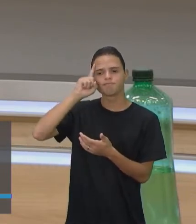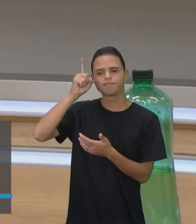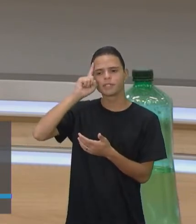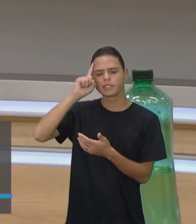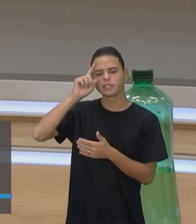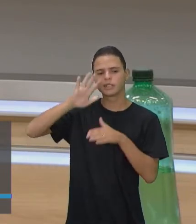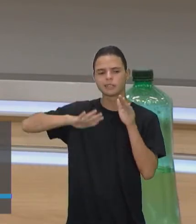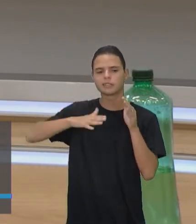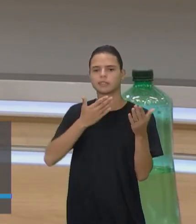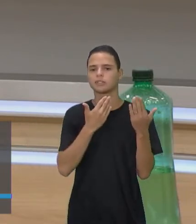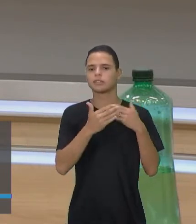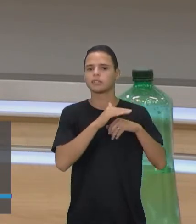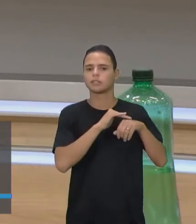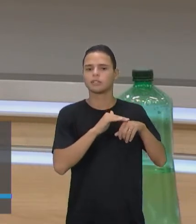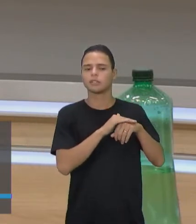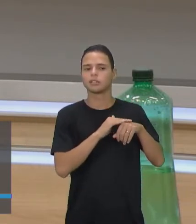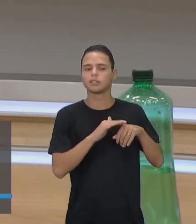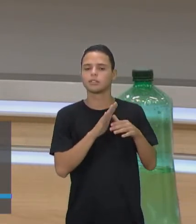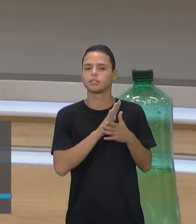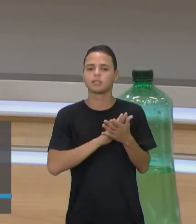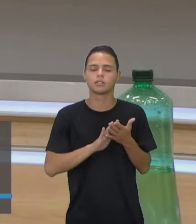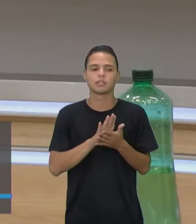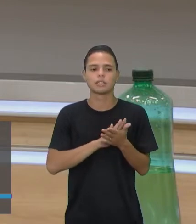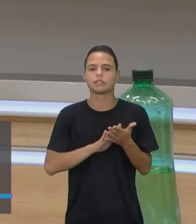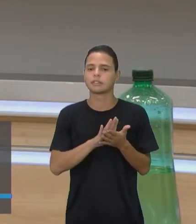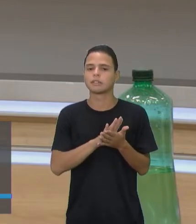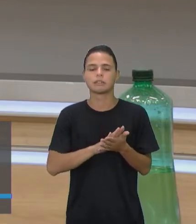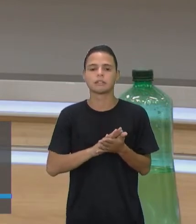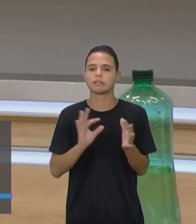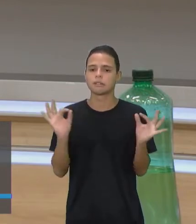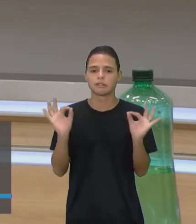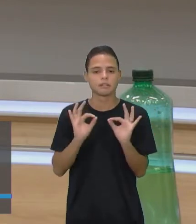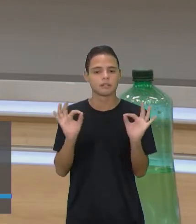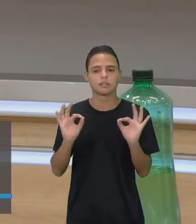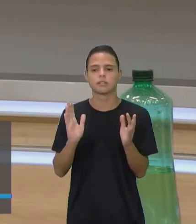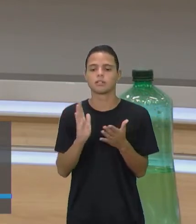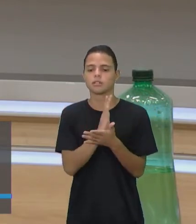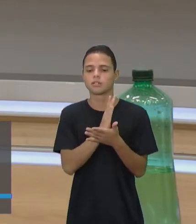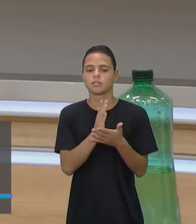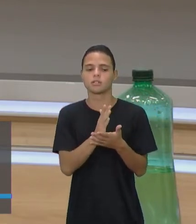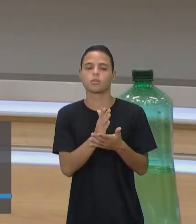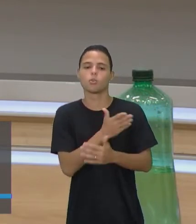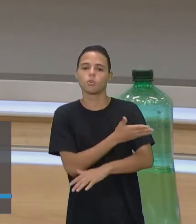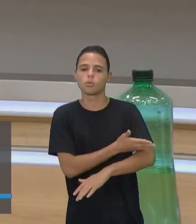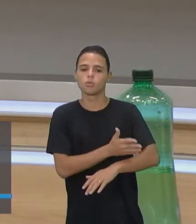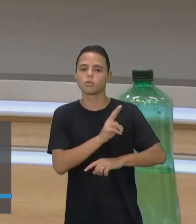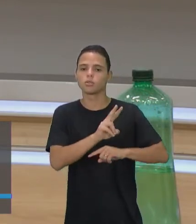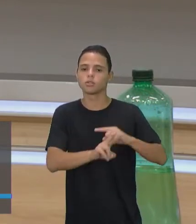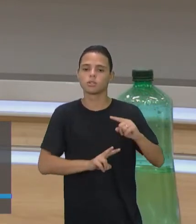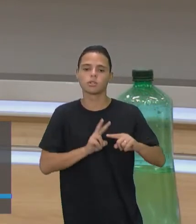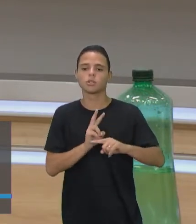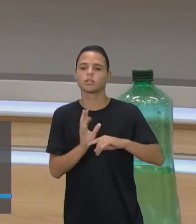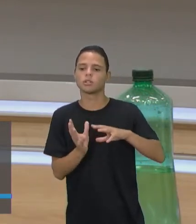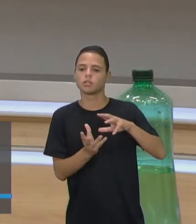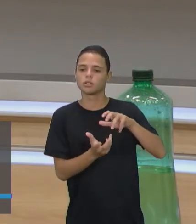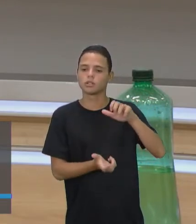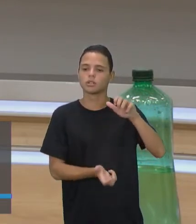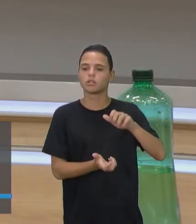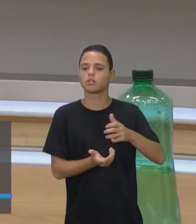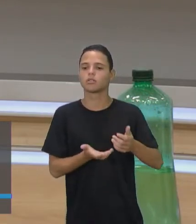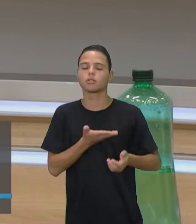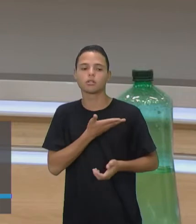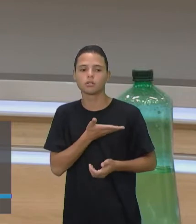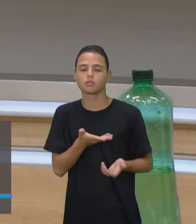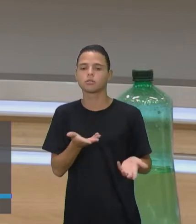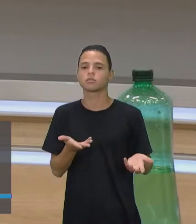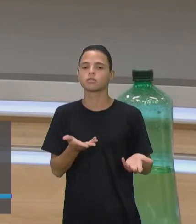nem conversa muito sobre essa situação, hábitos sustentáveis, com os nossos amigos, colegas e tudo mais, que